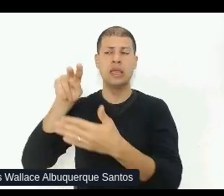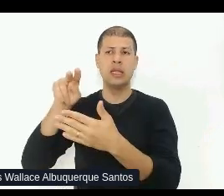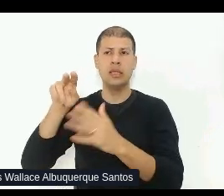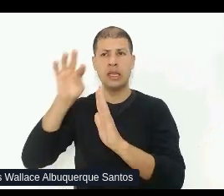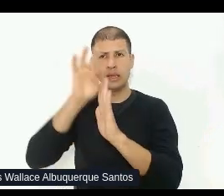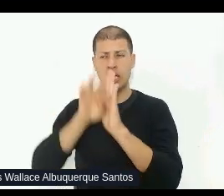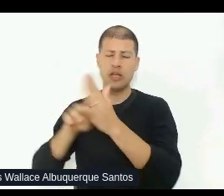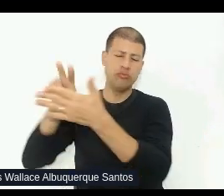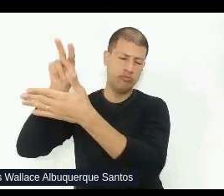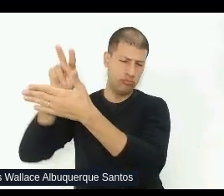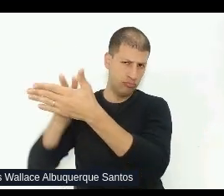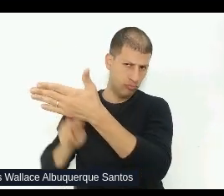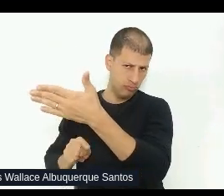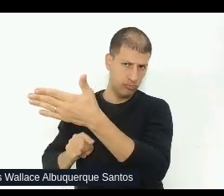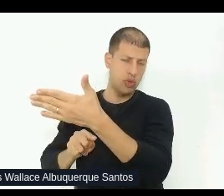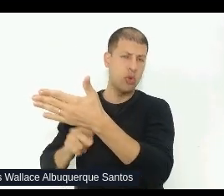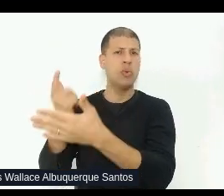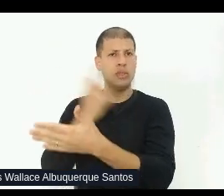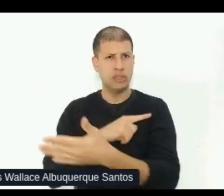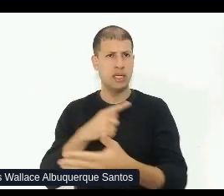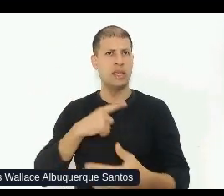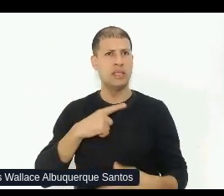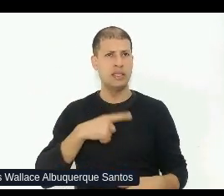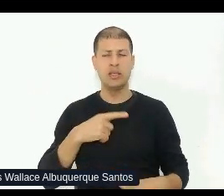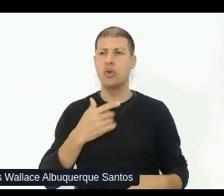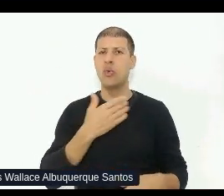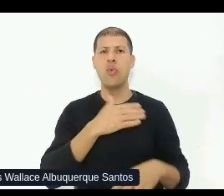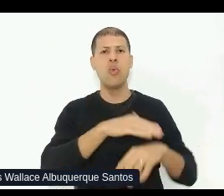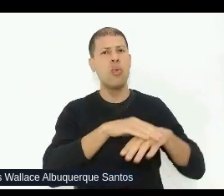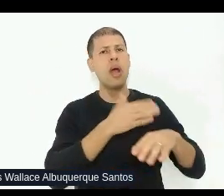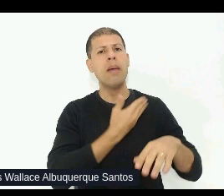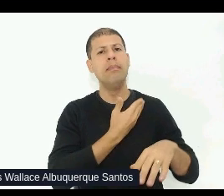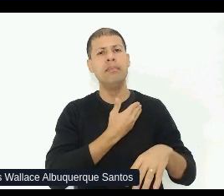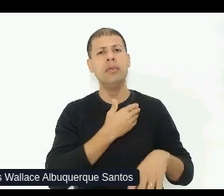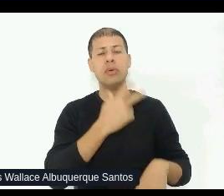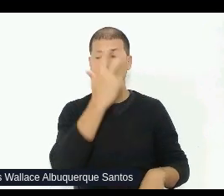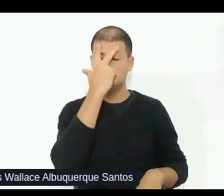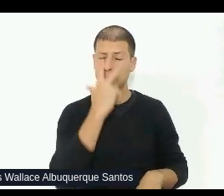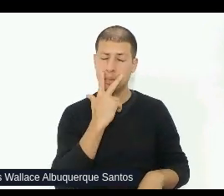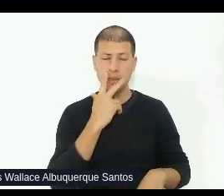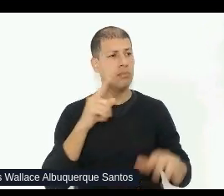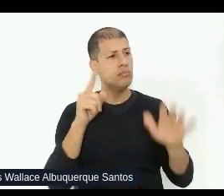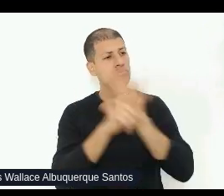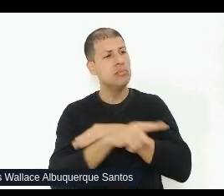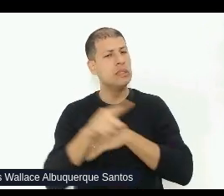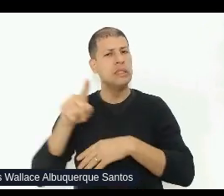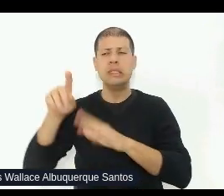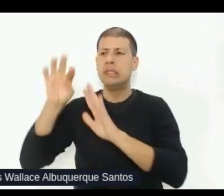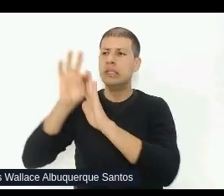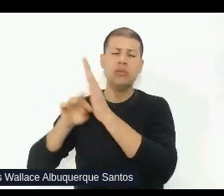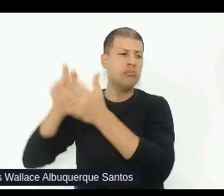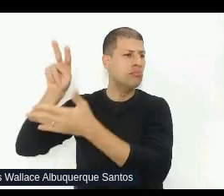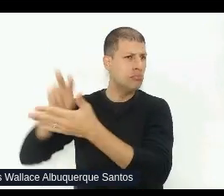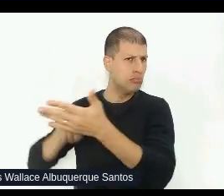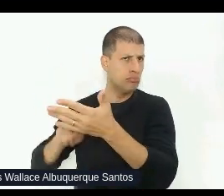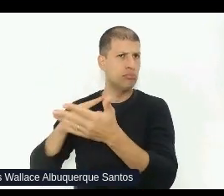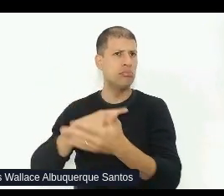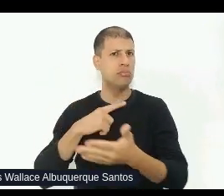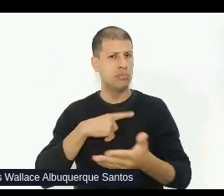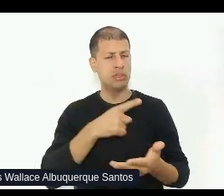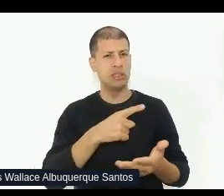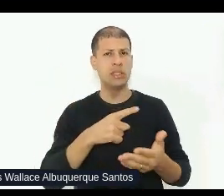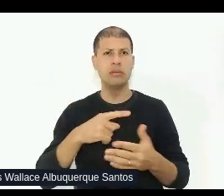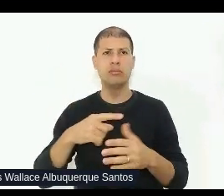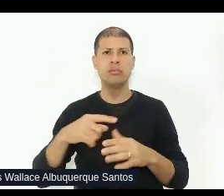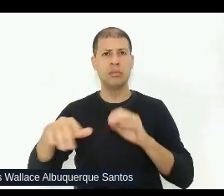consigo conversar com uma pessoa não cega, né, por texto ali, e ela consegue fazer leitura, né, dinâmica ali desse texto.